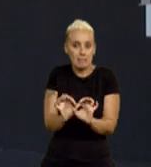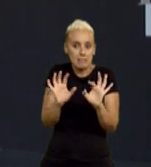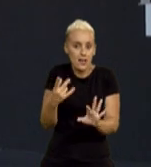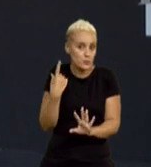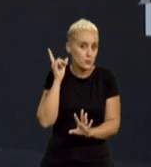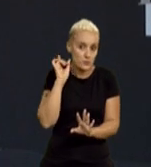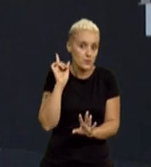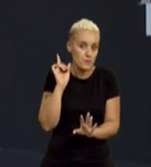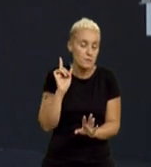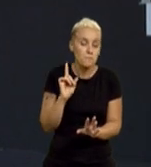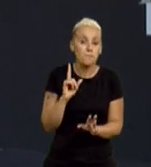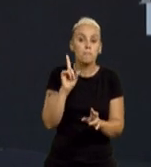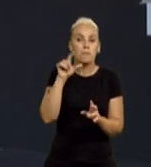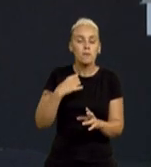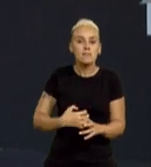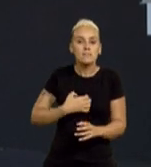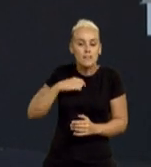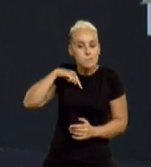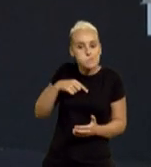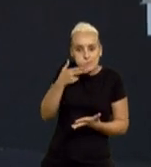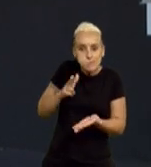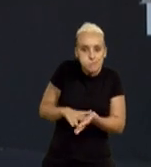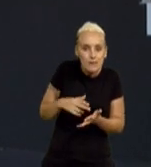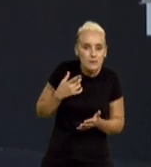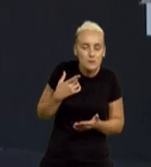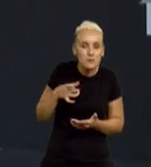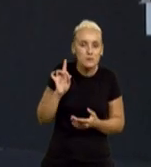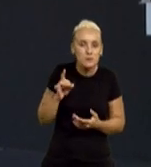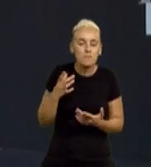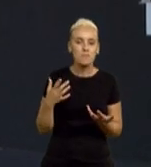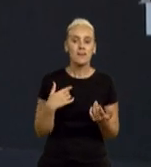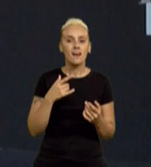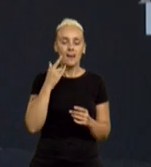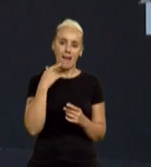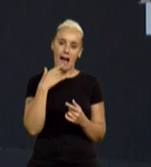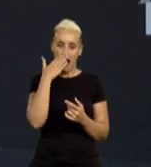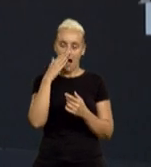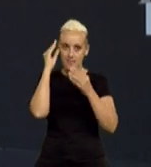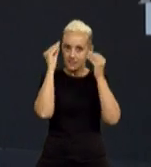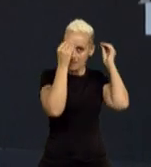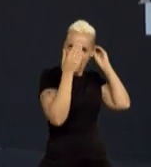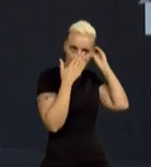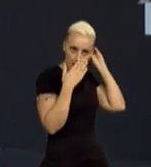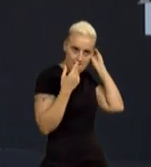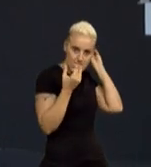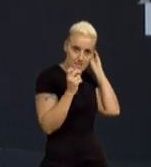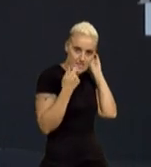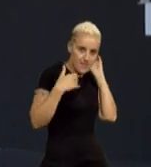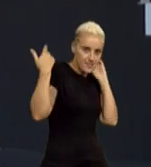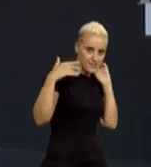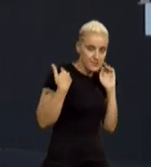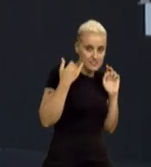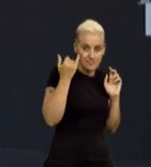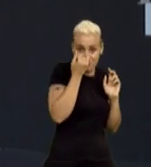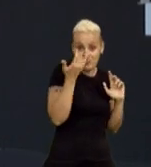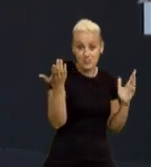não é? Fundamentalmente o que eu tenho que fazer agora, em vez de tentar fazer de conta que estou vivo há 20 anos atrás, é olhar para estes